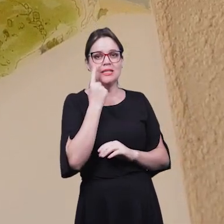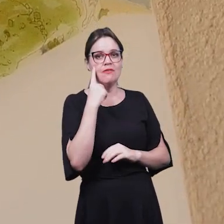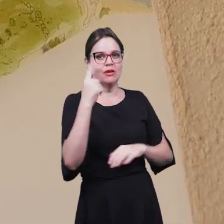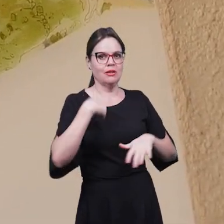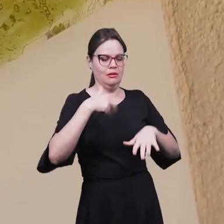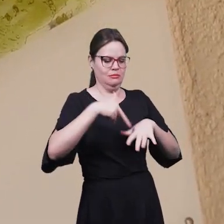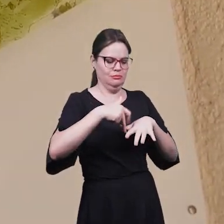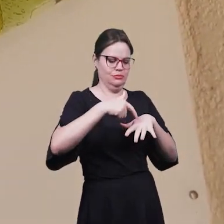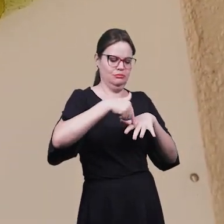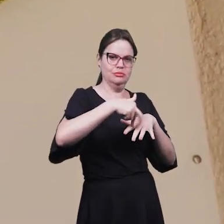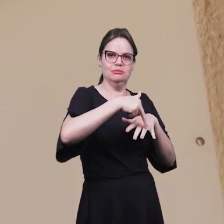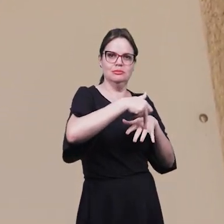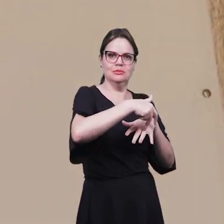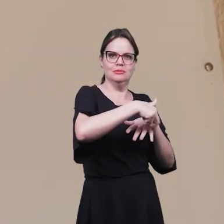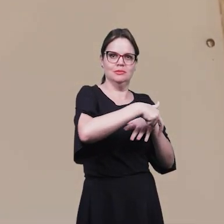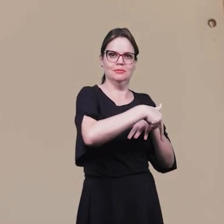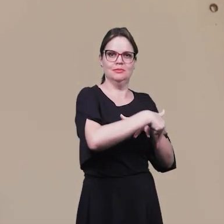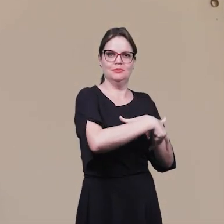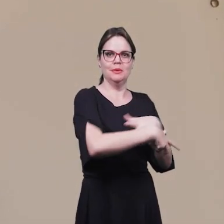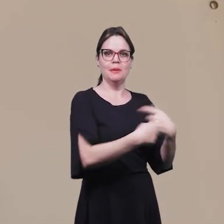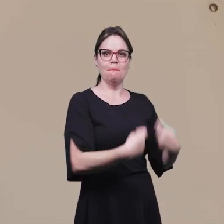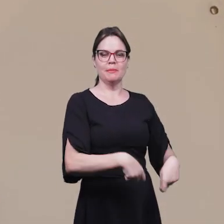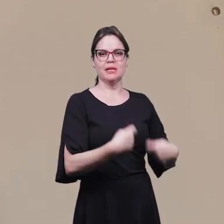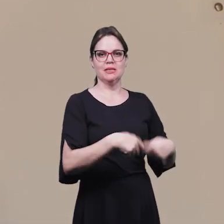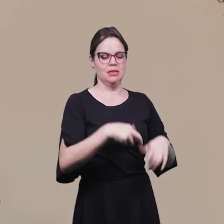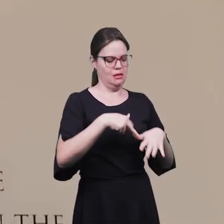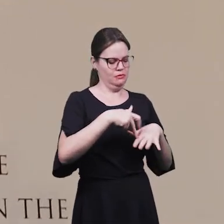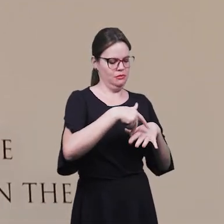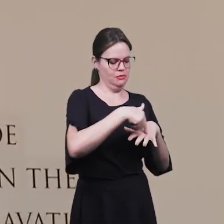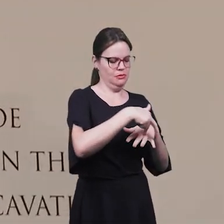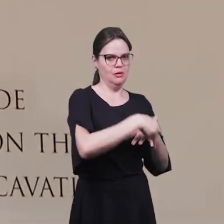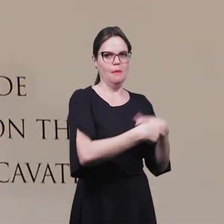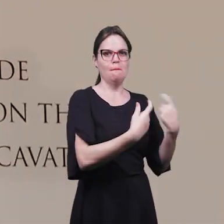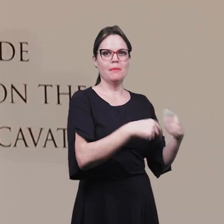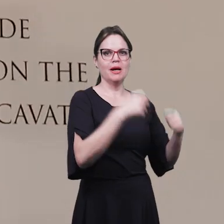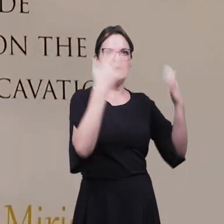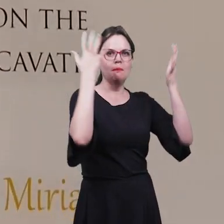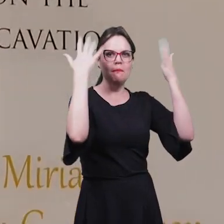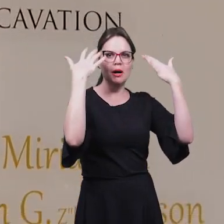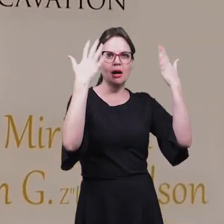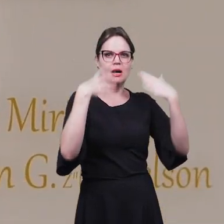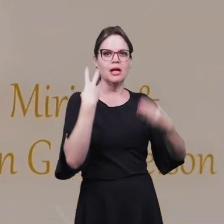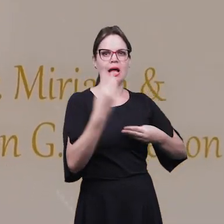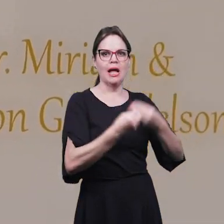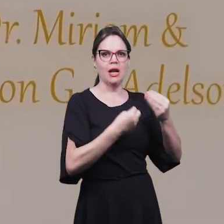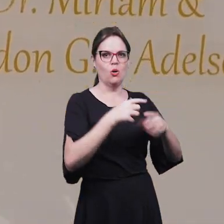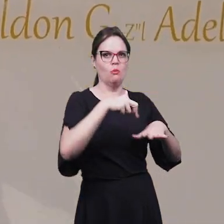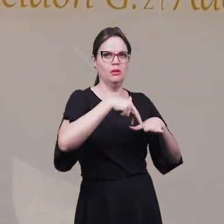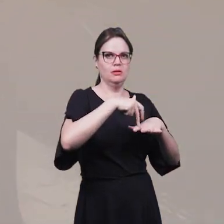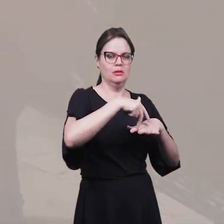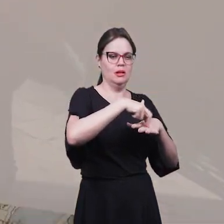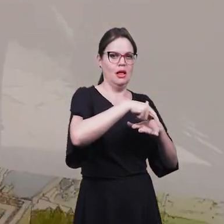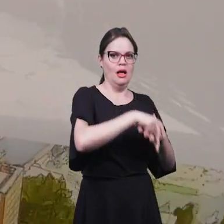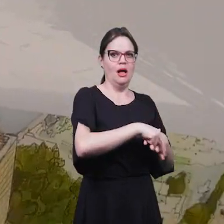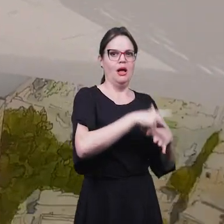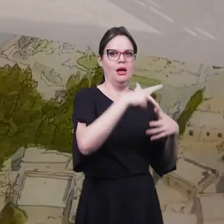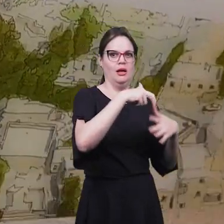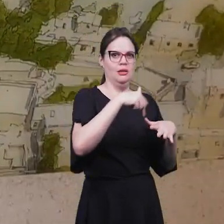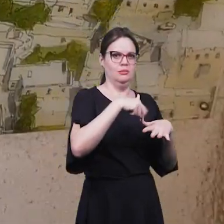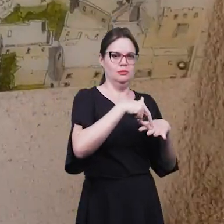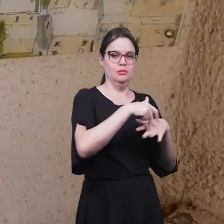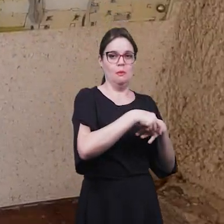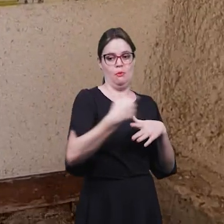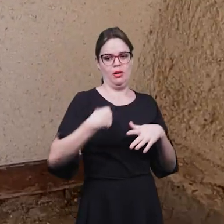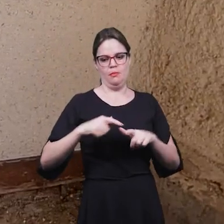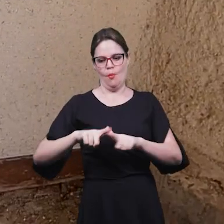aqui estão as escadarias que eles desciam ali para se banhar, e diz que eles se banhavam